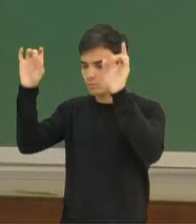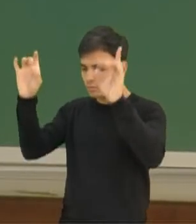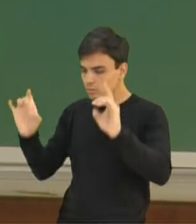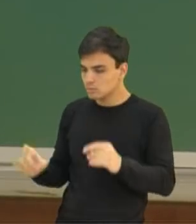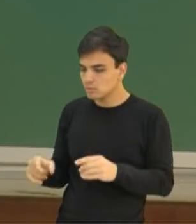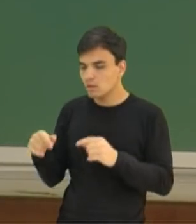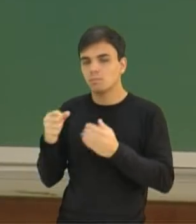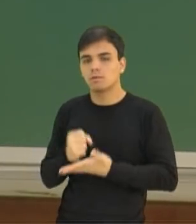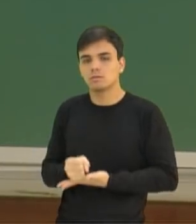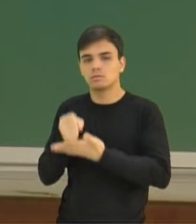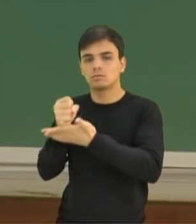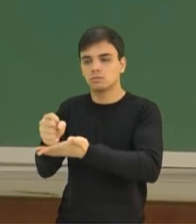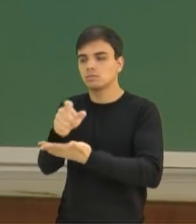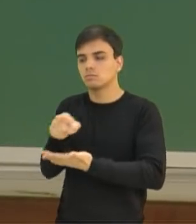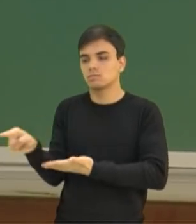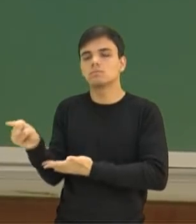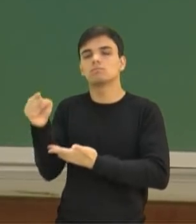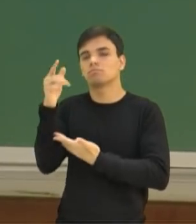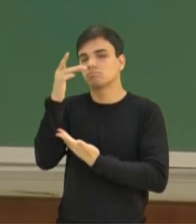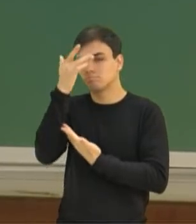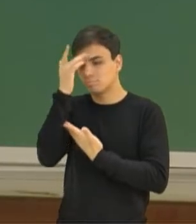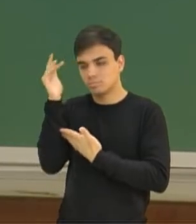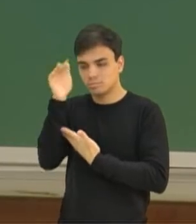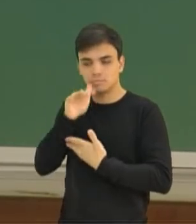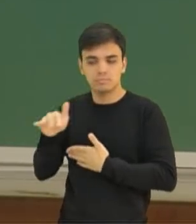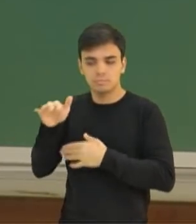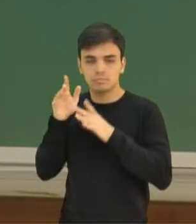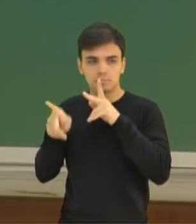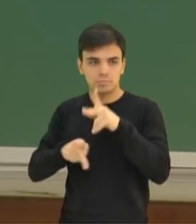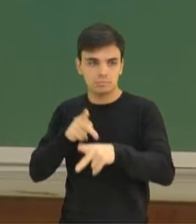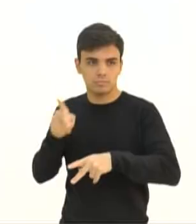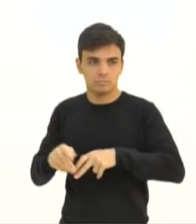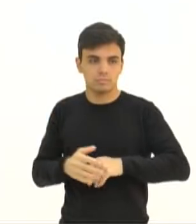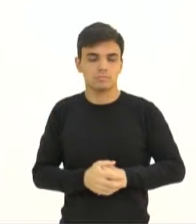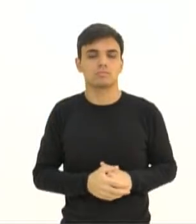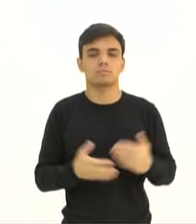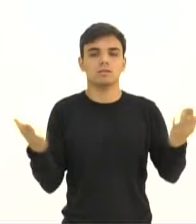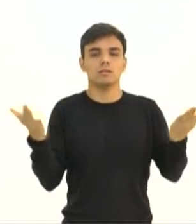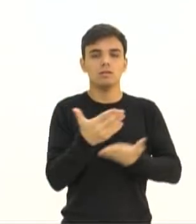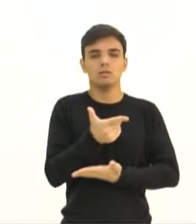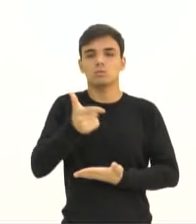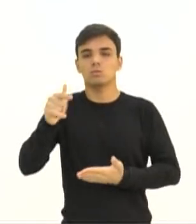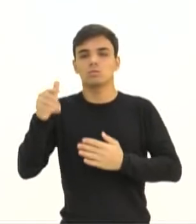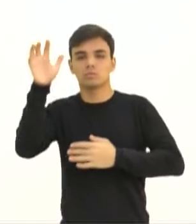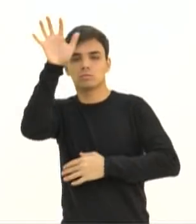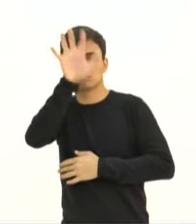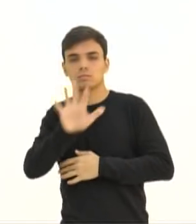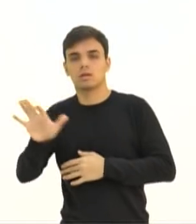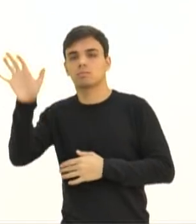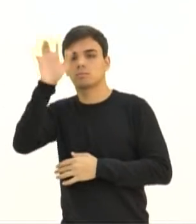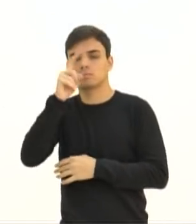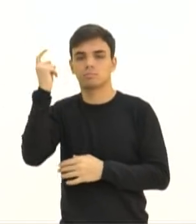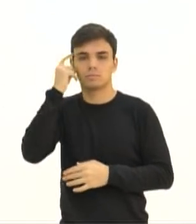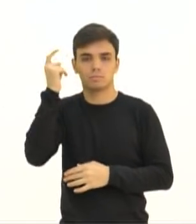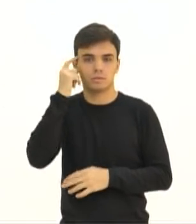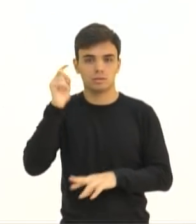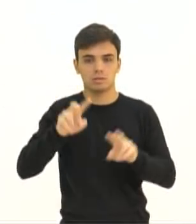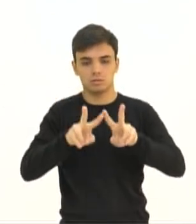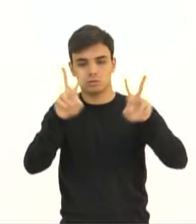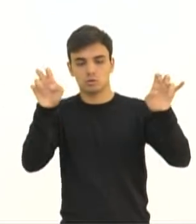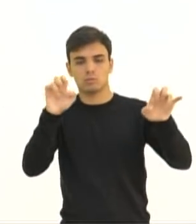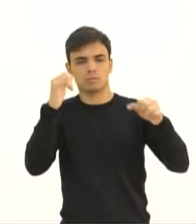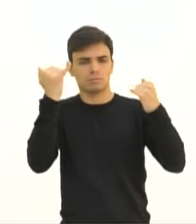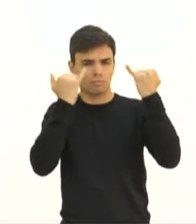atender as necessidades da população desta região do Brasil, certo? Outro mapa ali para a gente pensar nessa ideia dos dados e